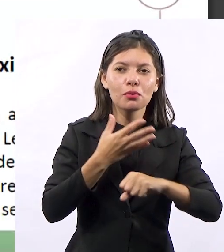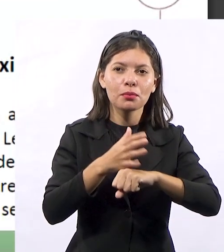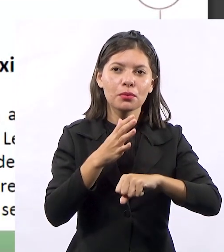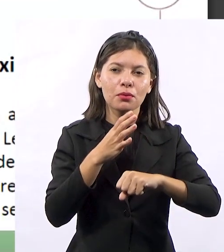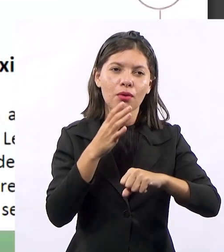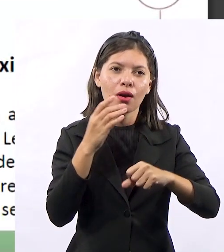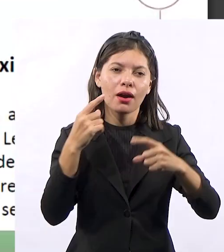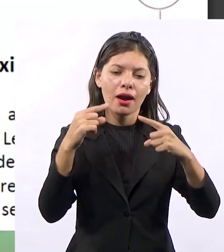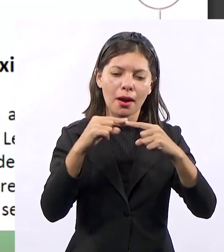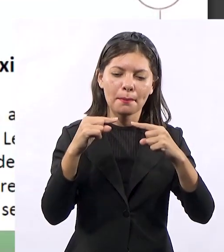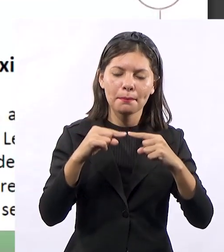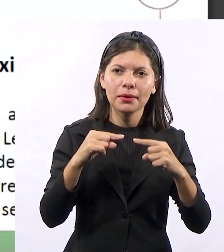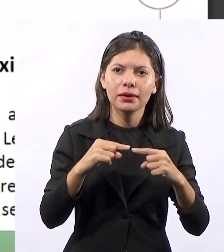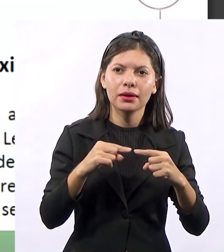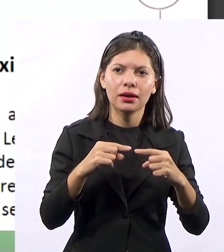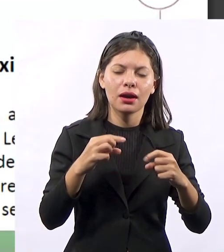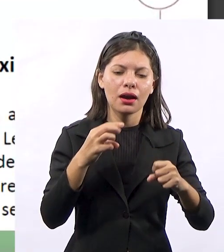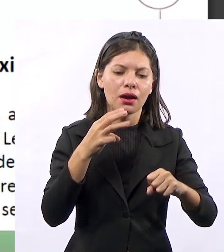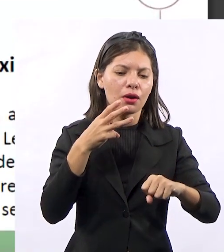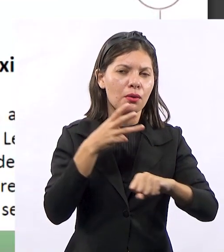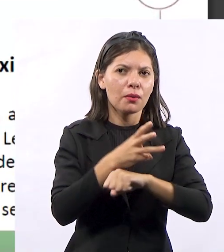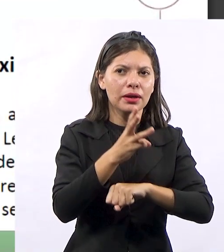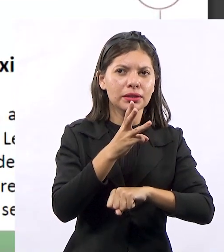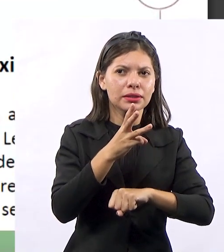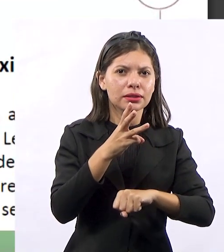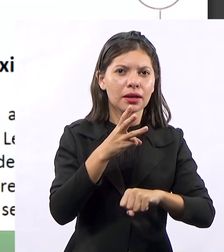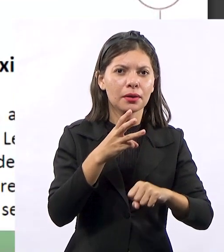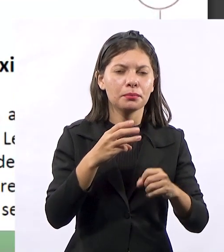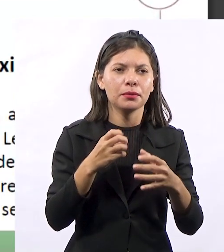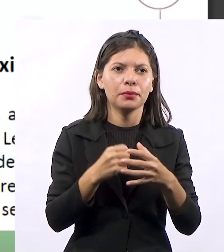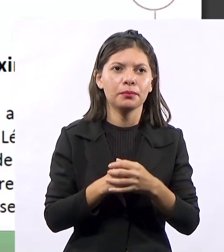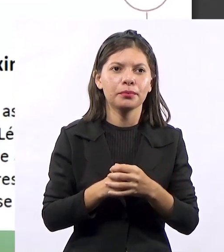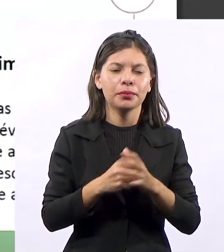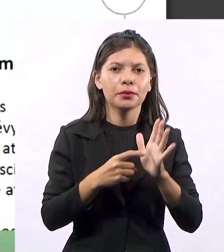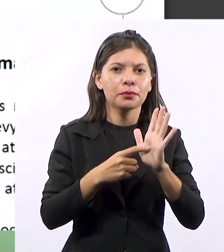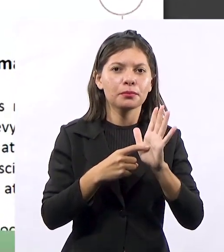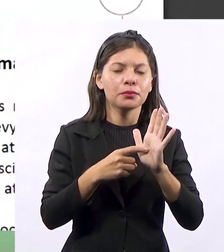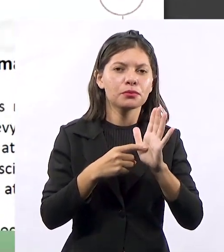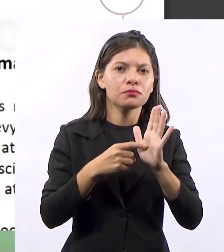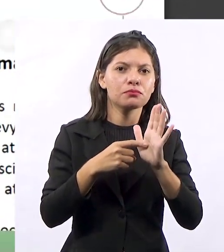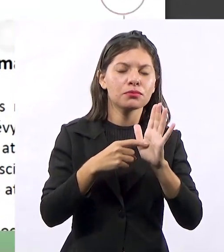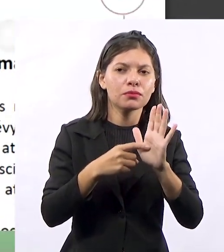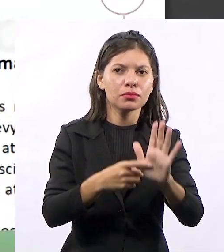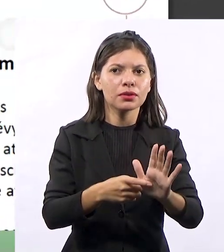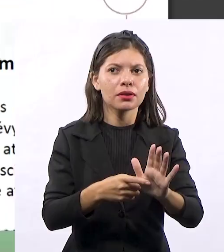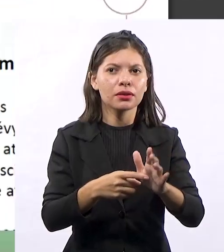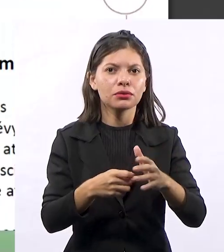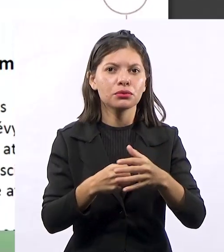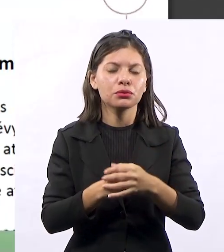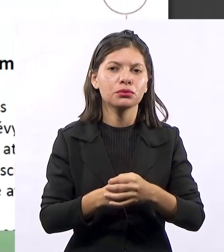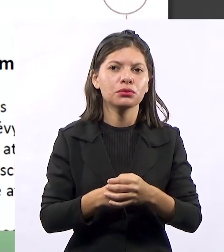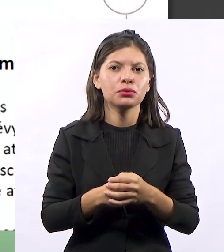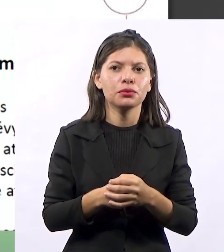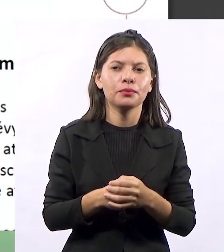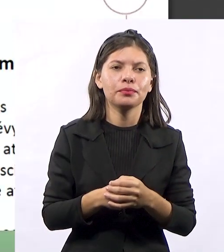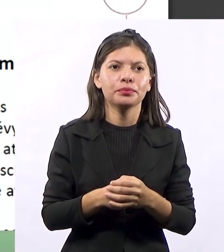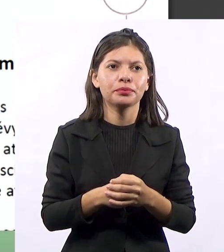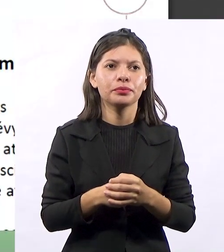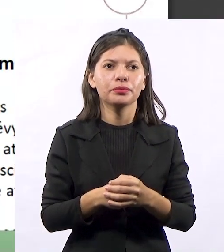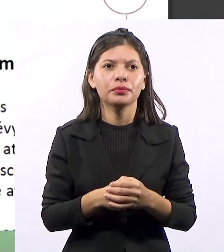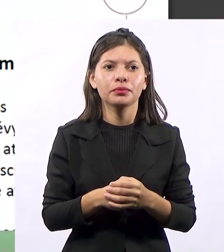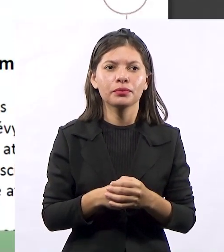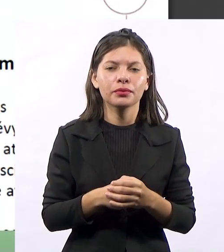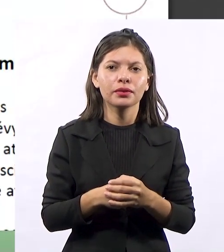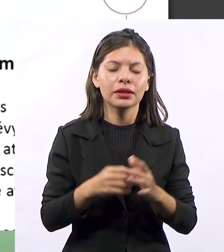que medida pode-se aplicar o WhatsApp como ferramenta de interação na